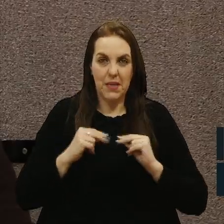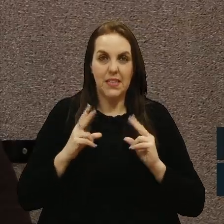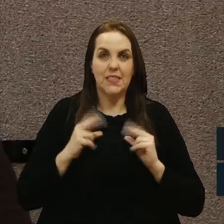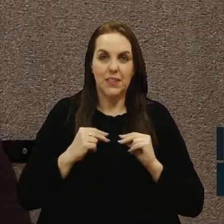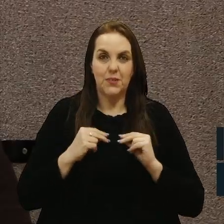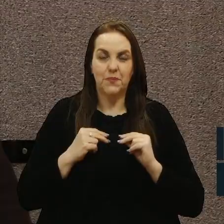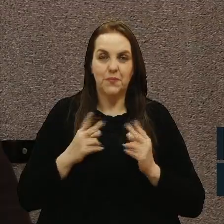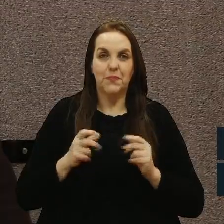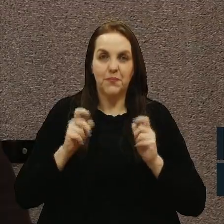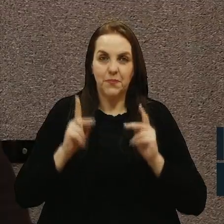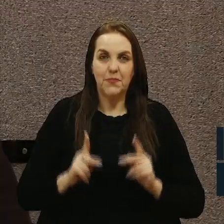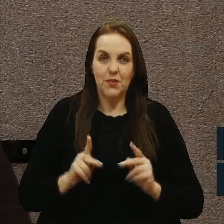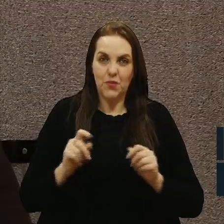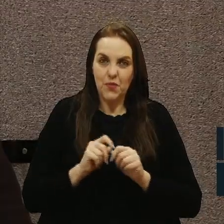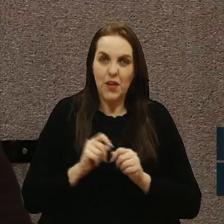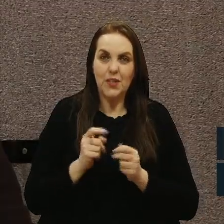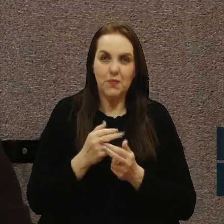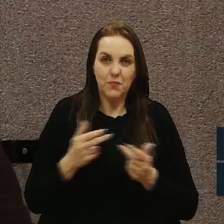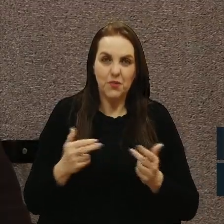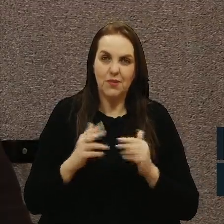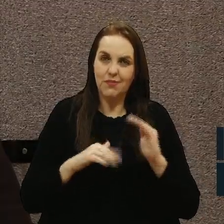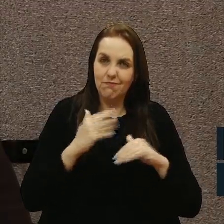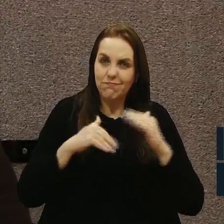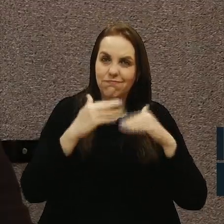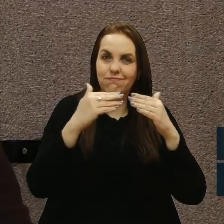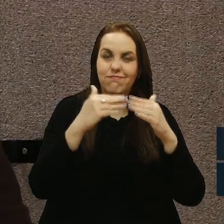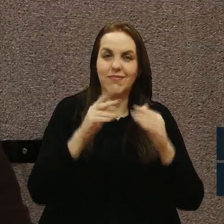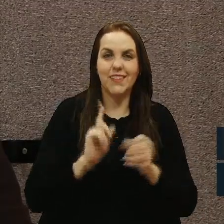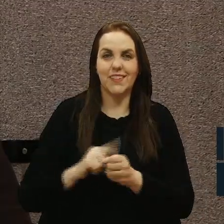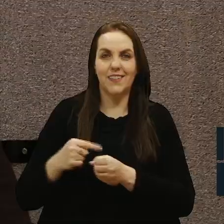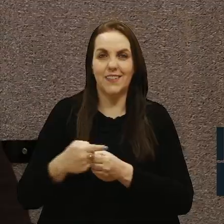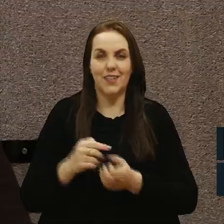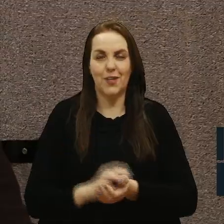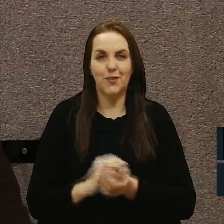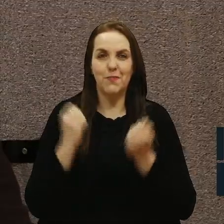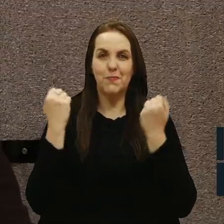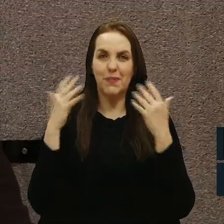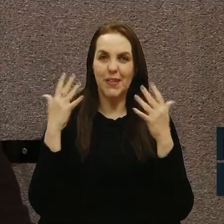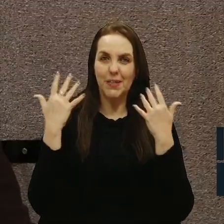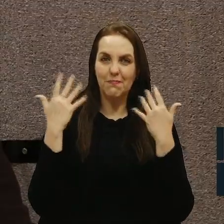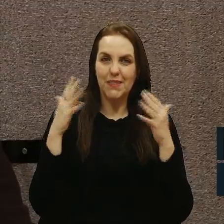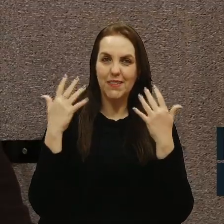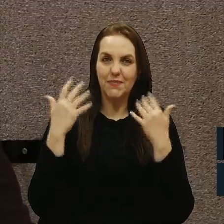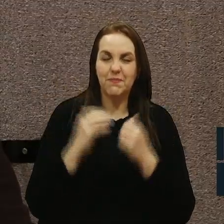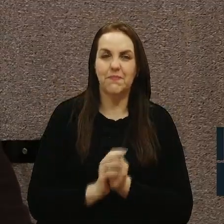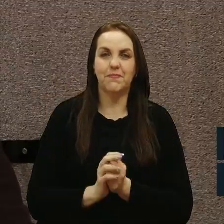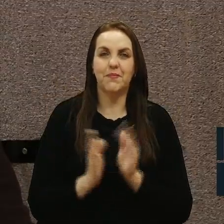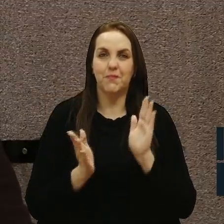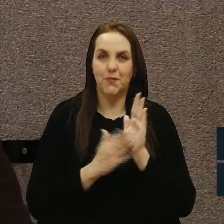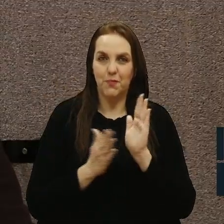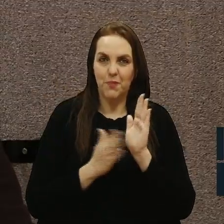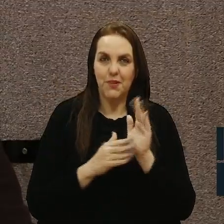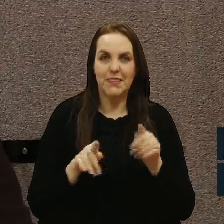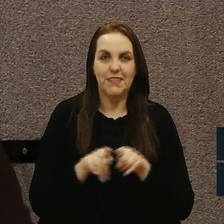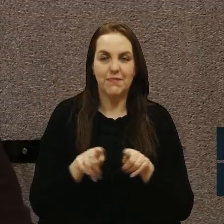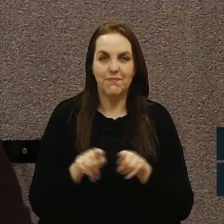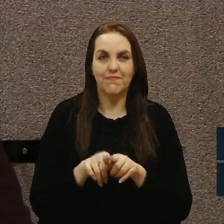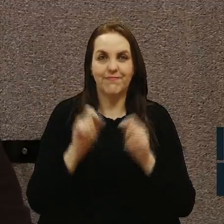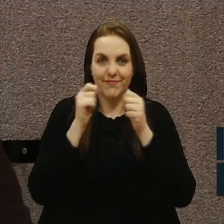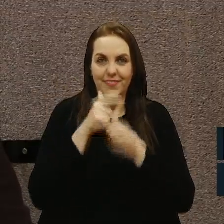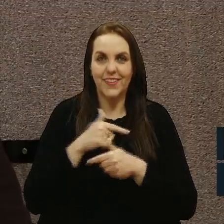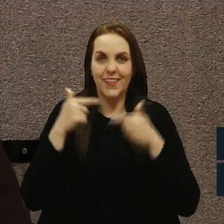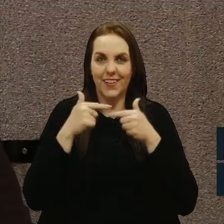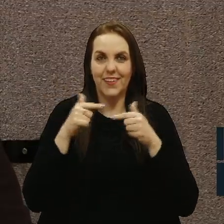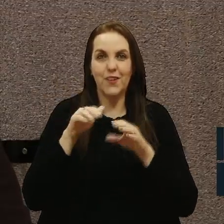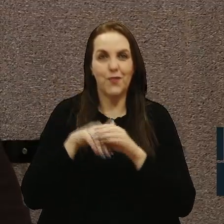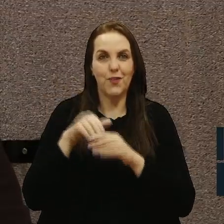a quem faz muito pelo desenvolvimento da nossa cidade. Parabéns, parabéns pela proposição e vai ser uma alegria esse